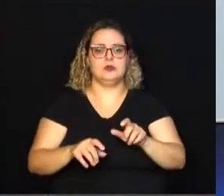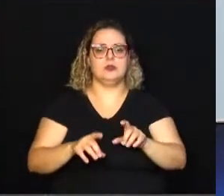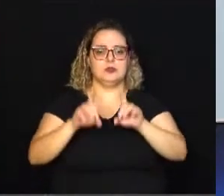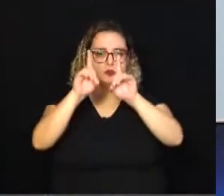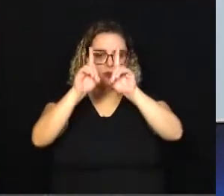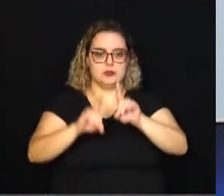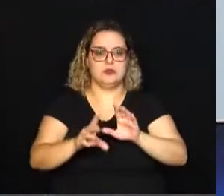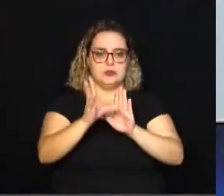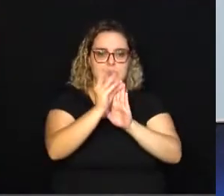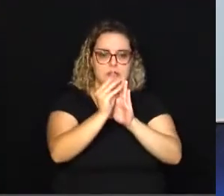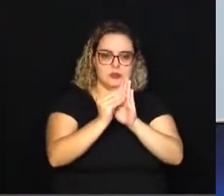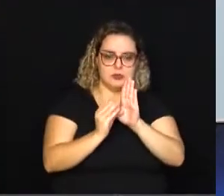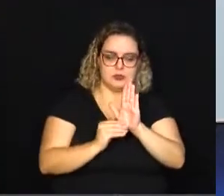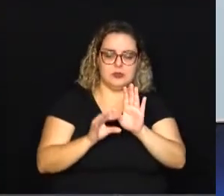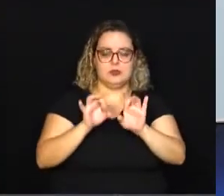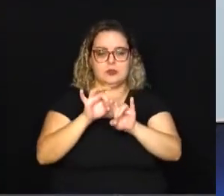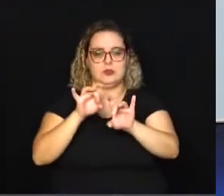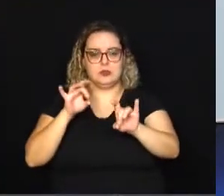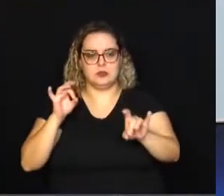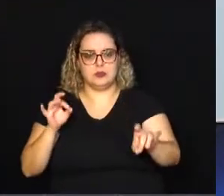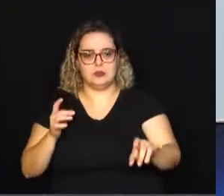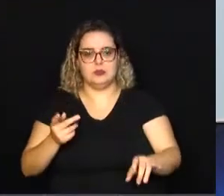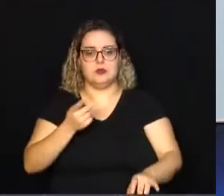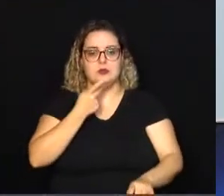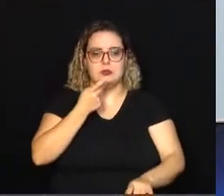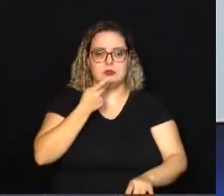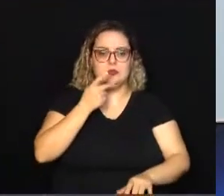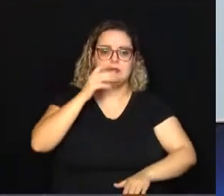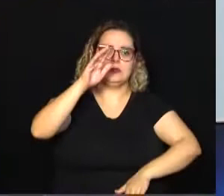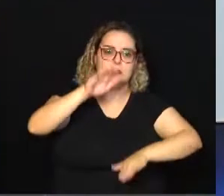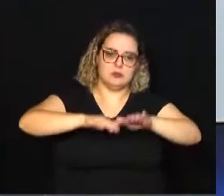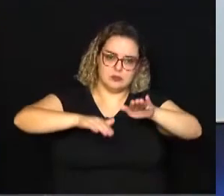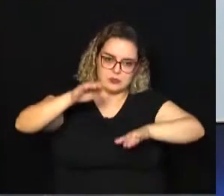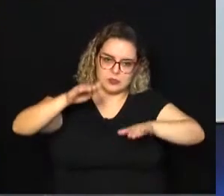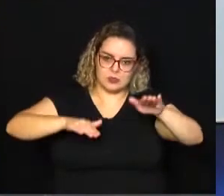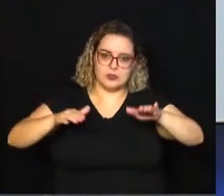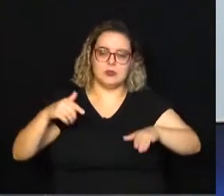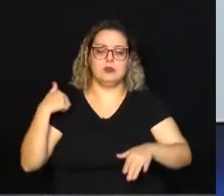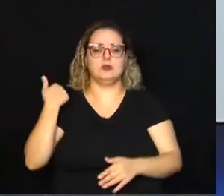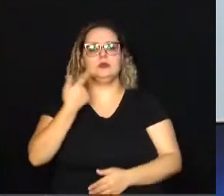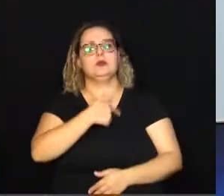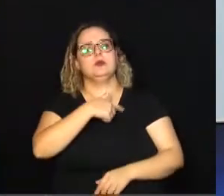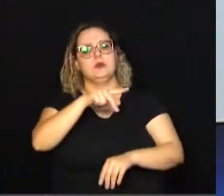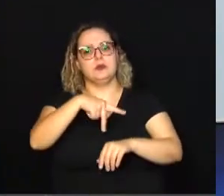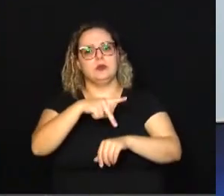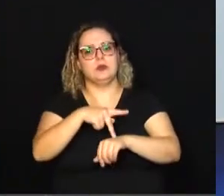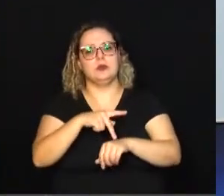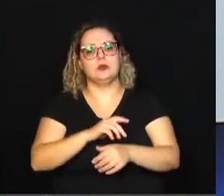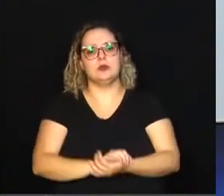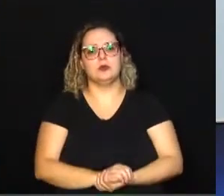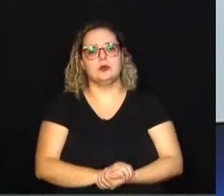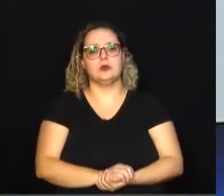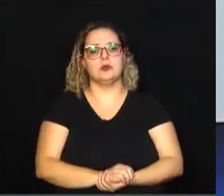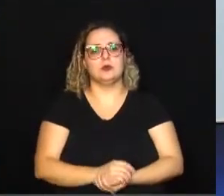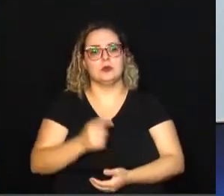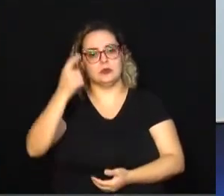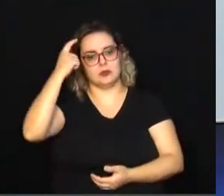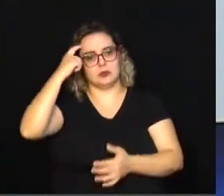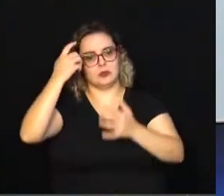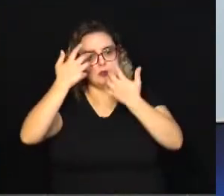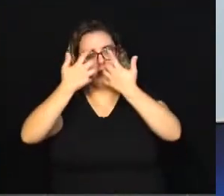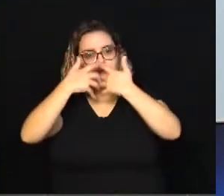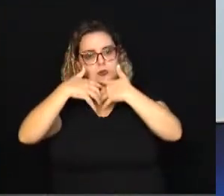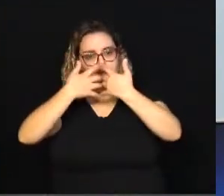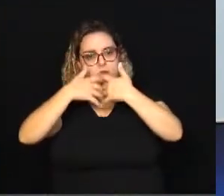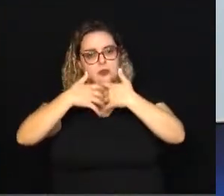virtual? E se quiser falar também sobre essa desigualdade social que nós temos no nosso país, que ela é refletida ainda mais em